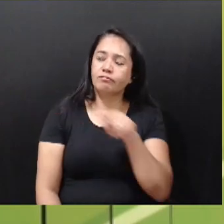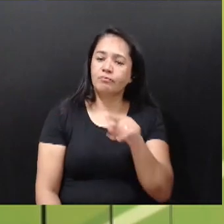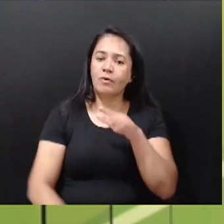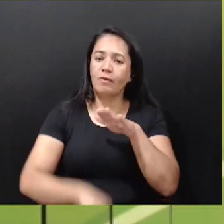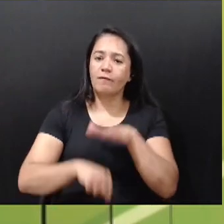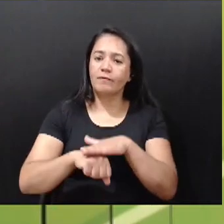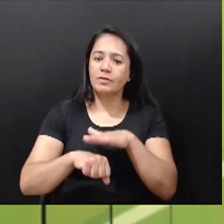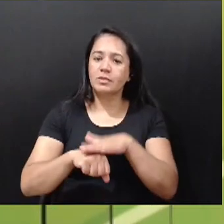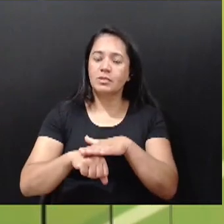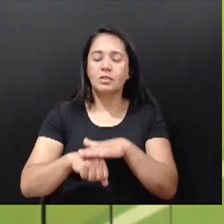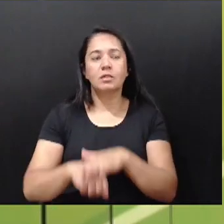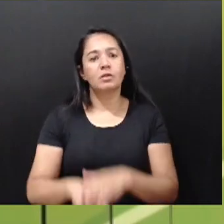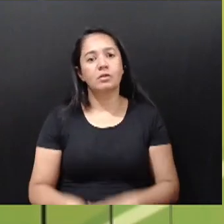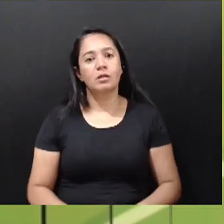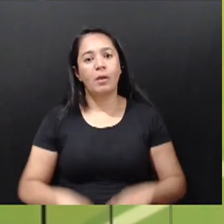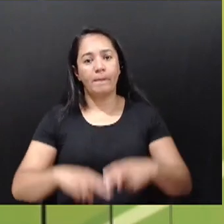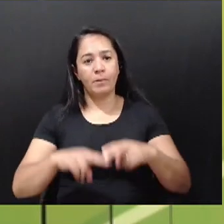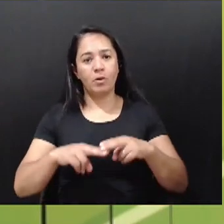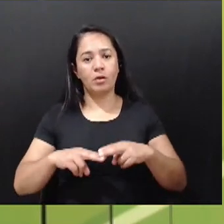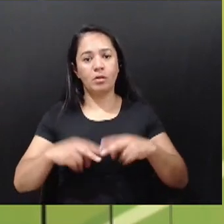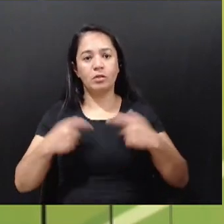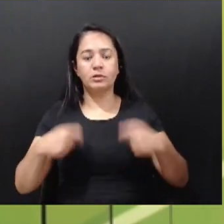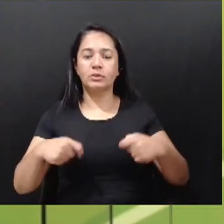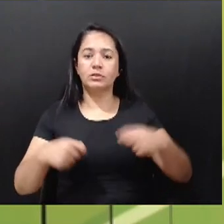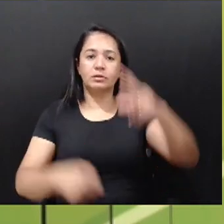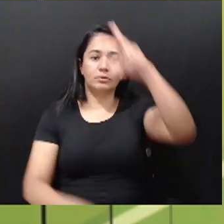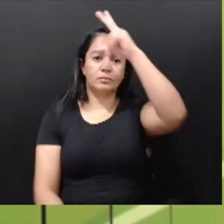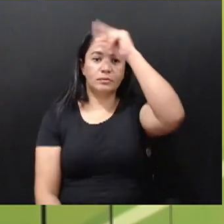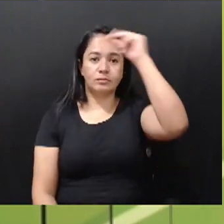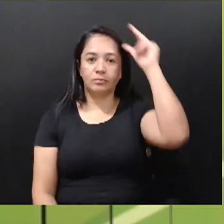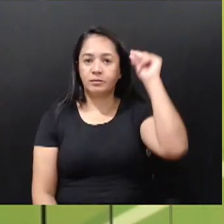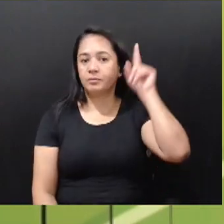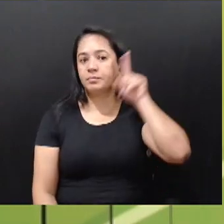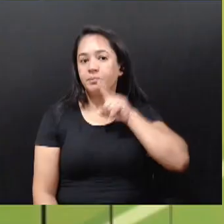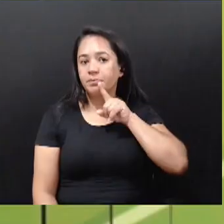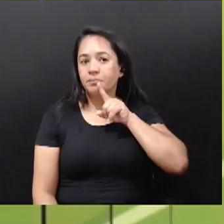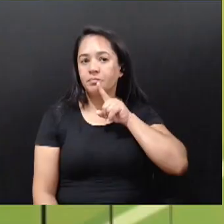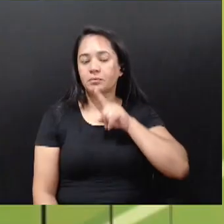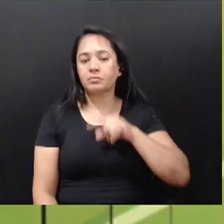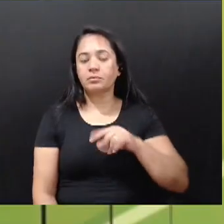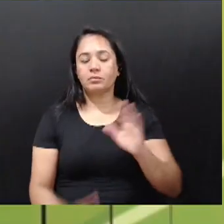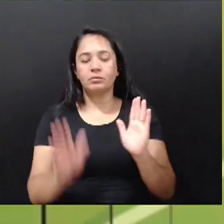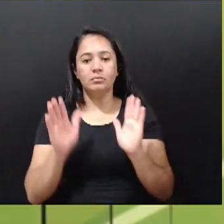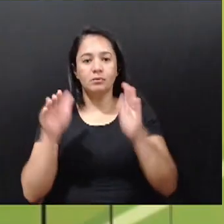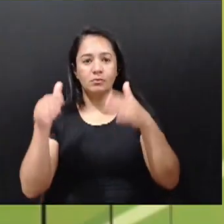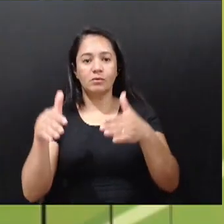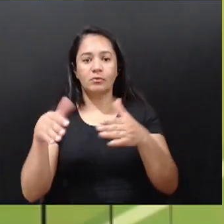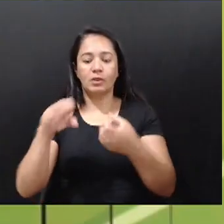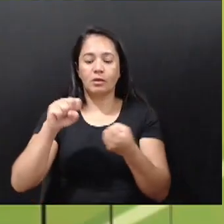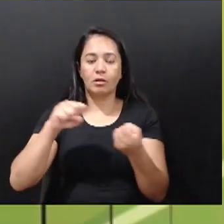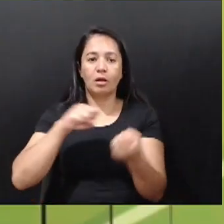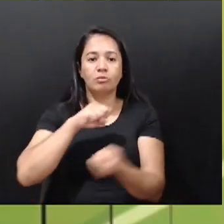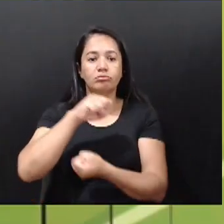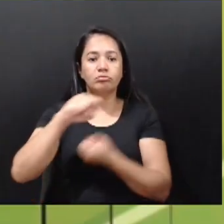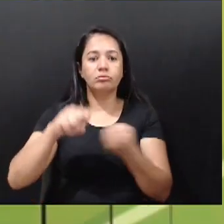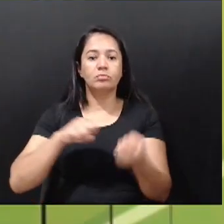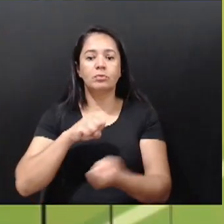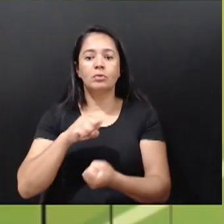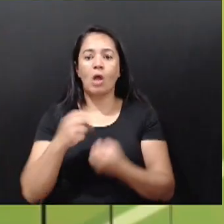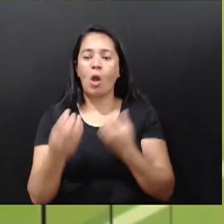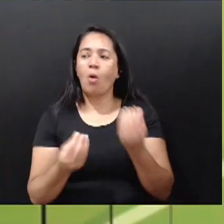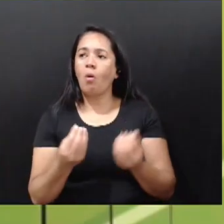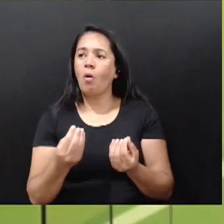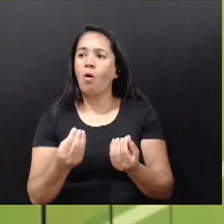função até dessa demanda da Prefeitura de Americana, algo voltado à sustentabilidade, como que ficou unir essa